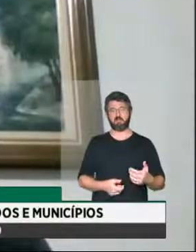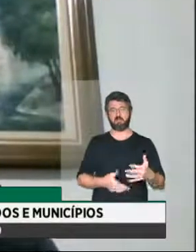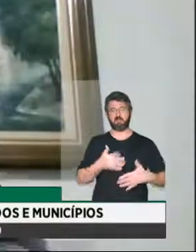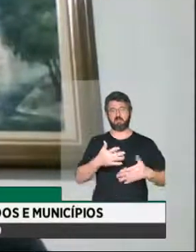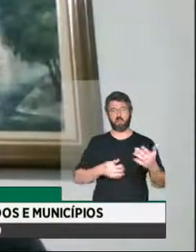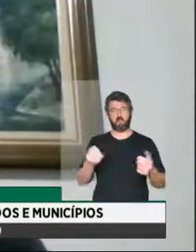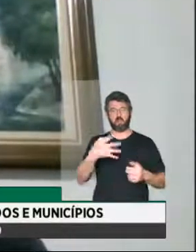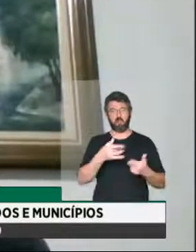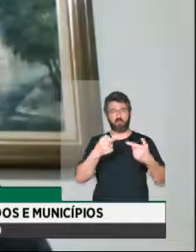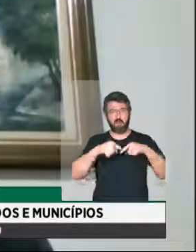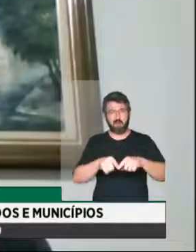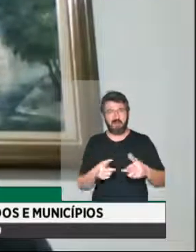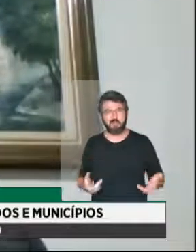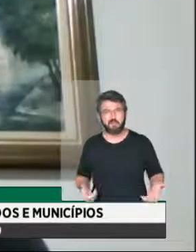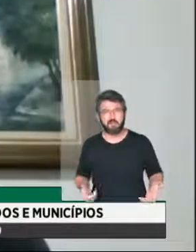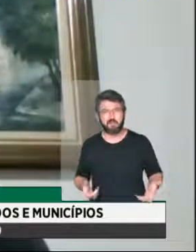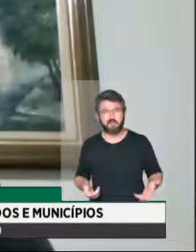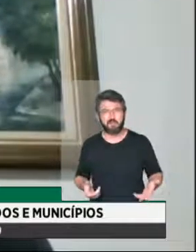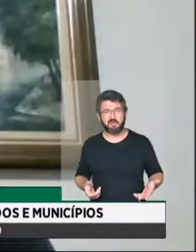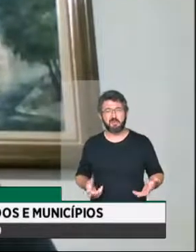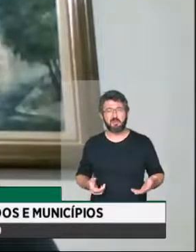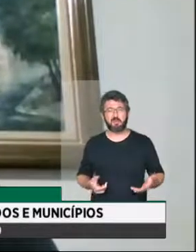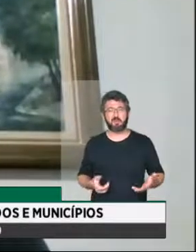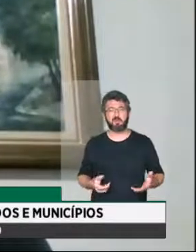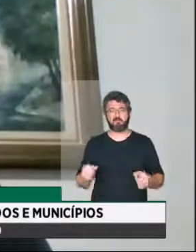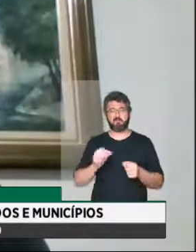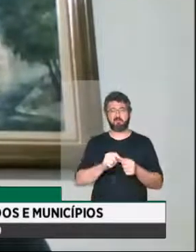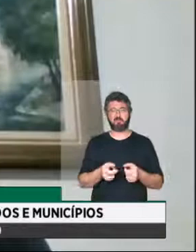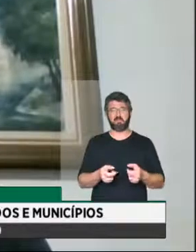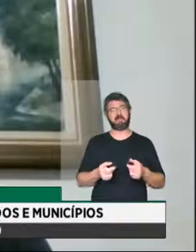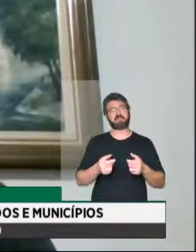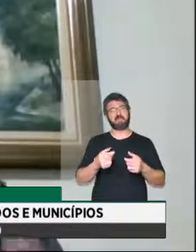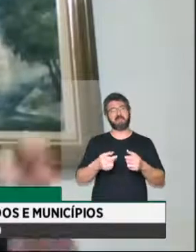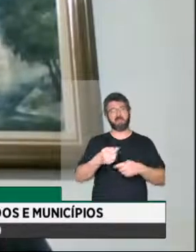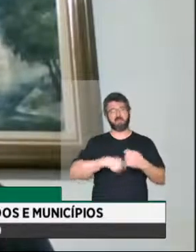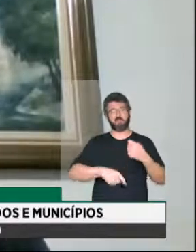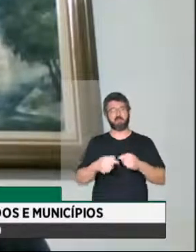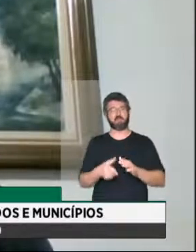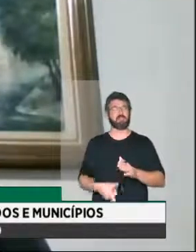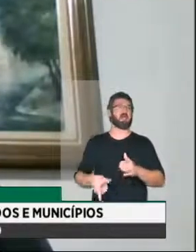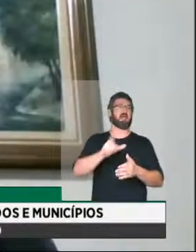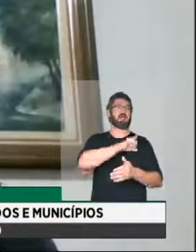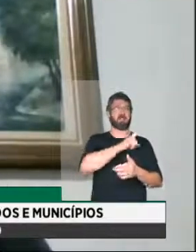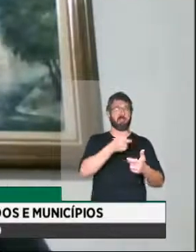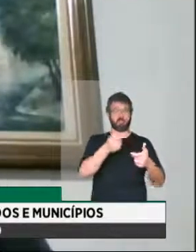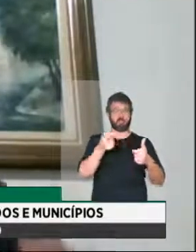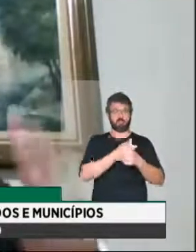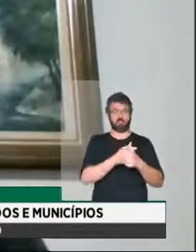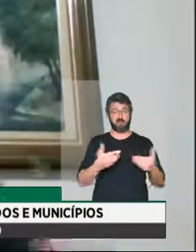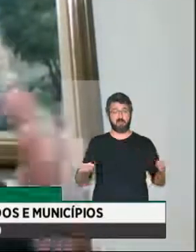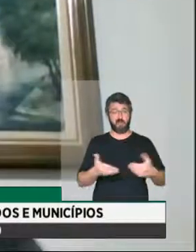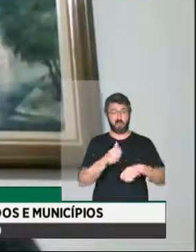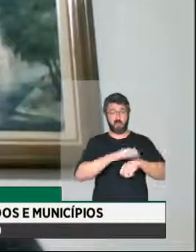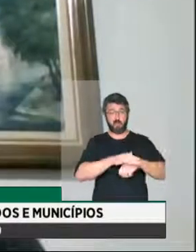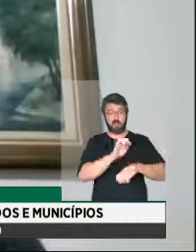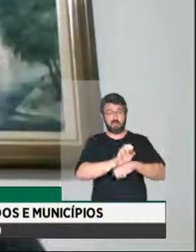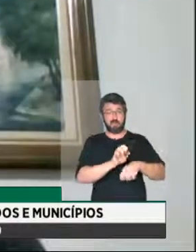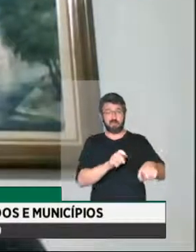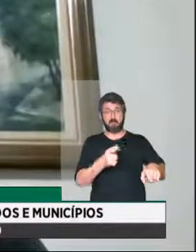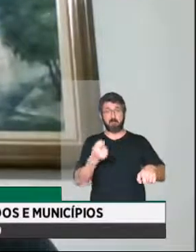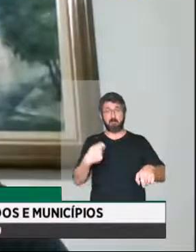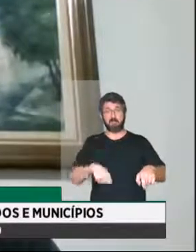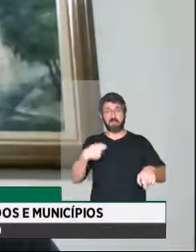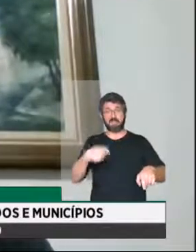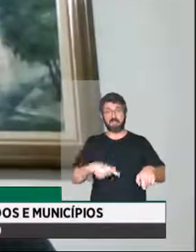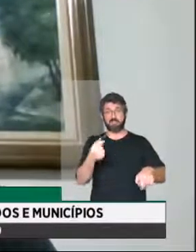novos empréstimos ou a renegociação de empréstimos de outrora, exatamente no momento em que os estados precisam de